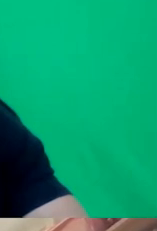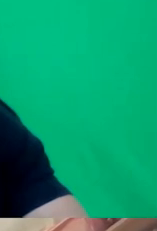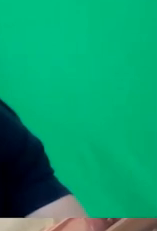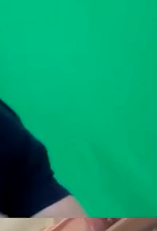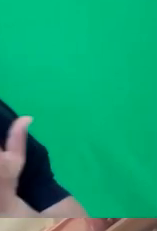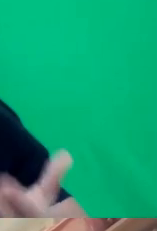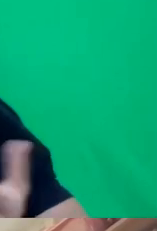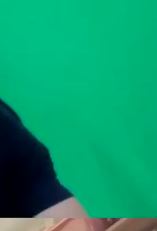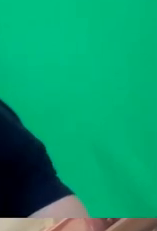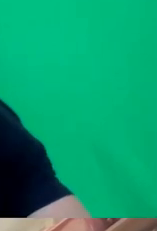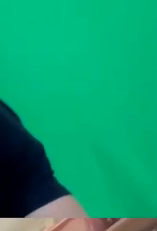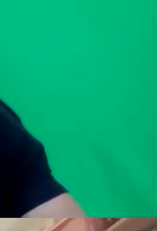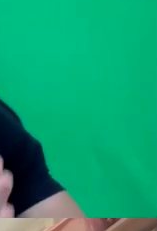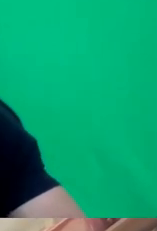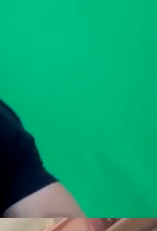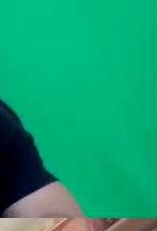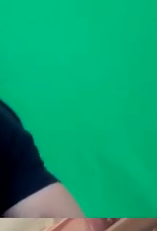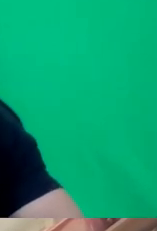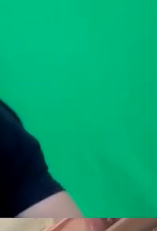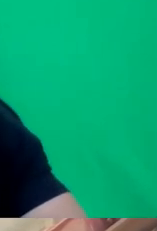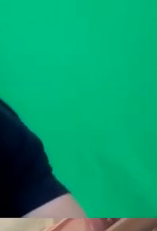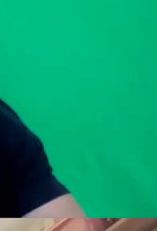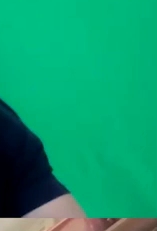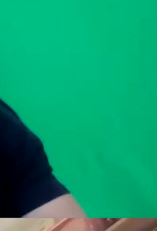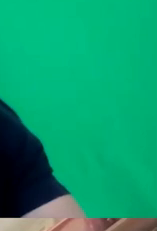Bem, alguma pergunta a mais?